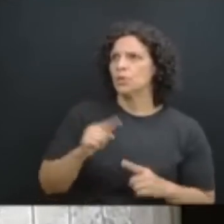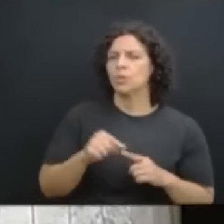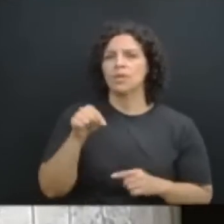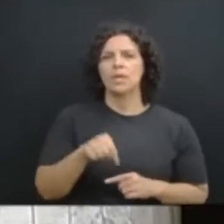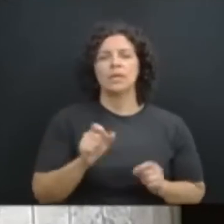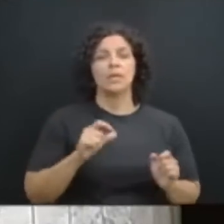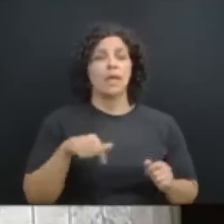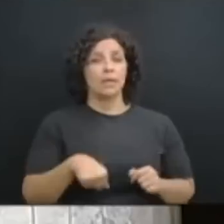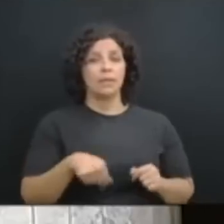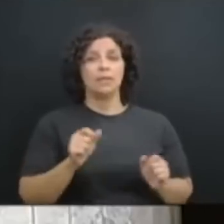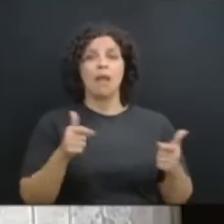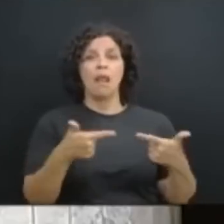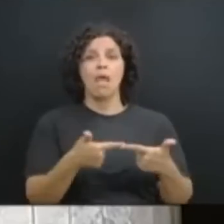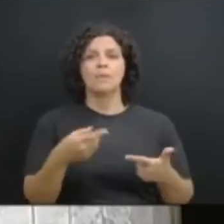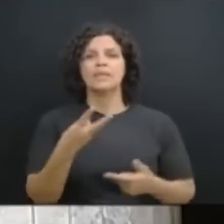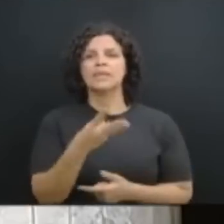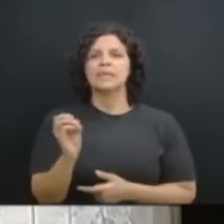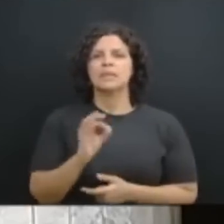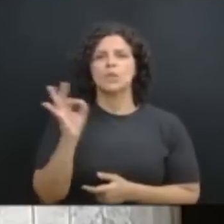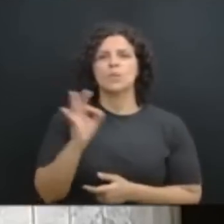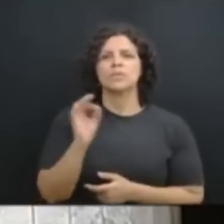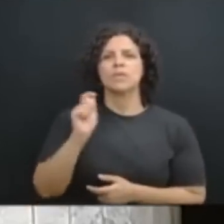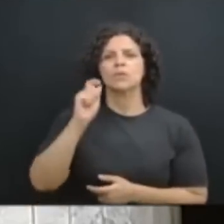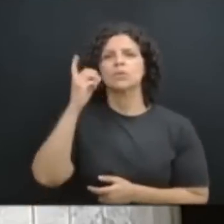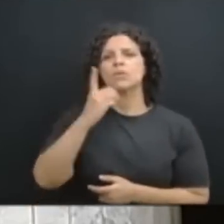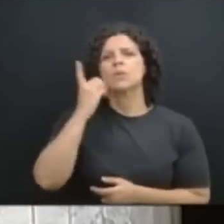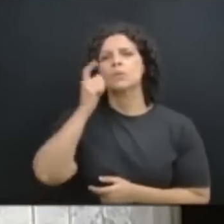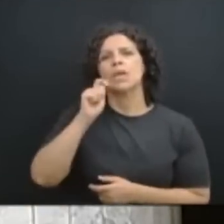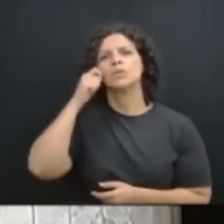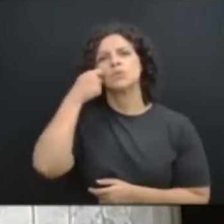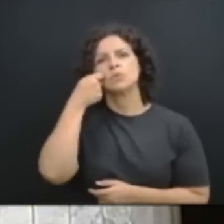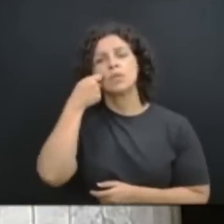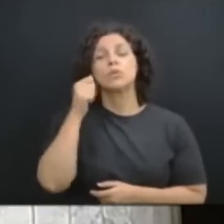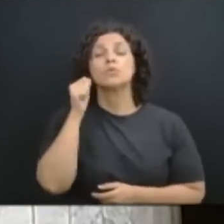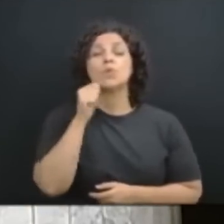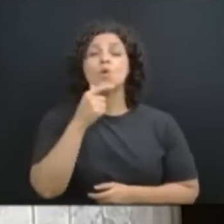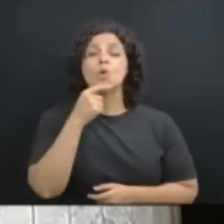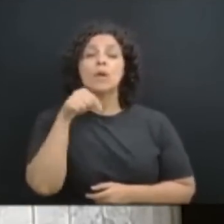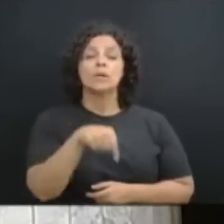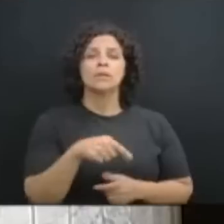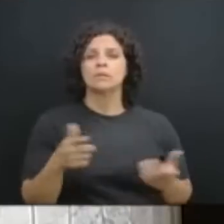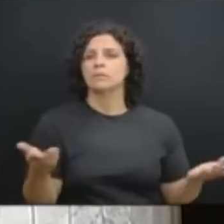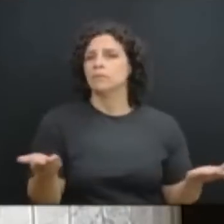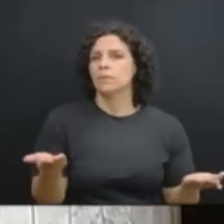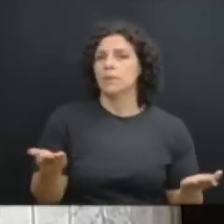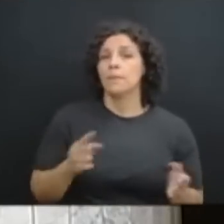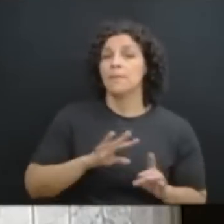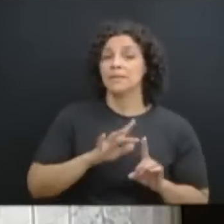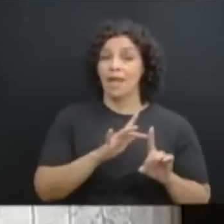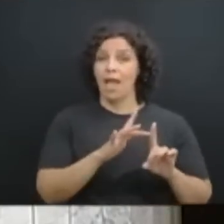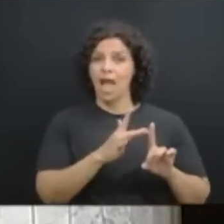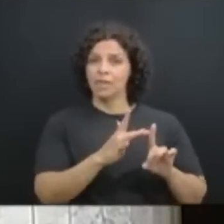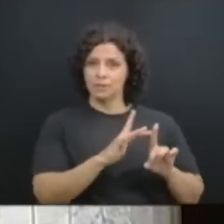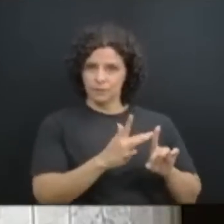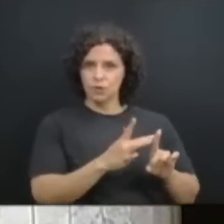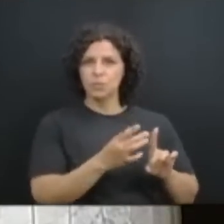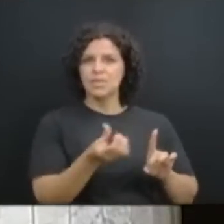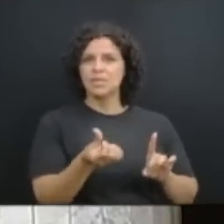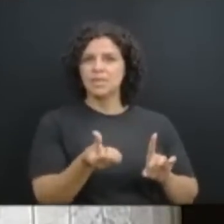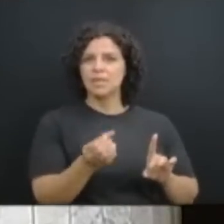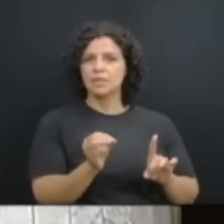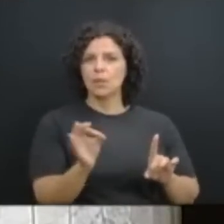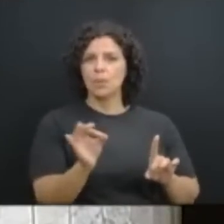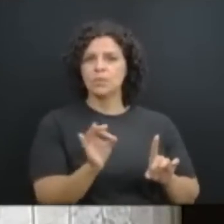há 30% de deputados ou deputadas negras nesse local? Mas as vítimas são 60%.